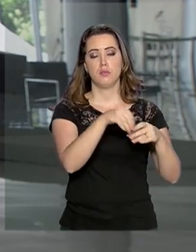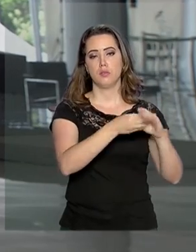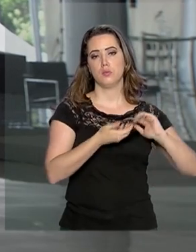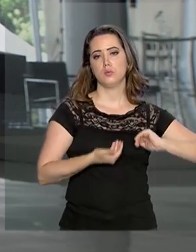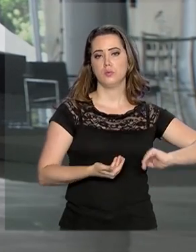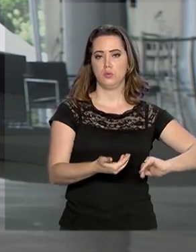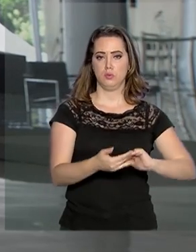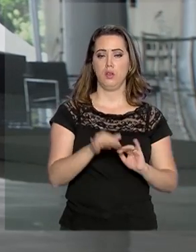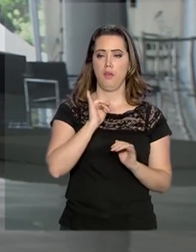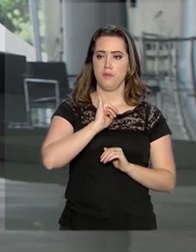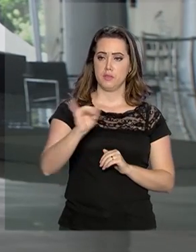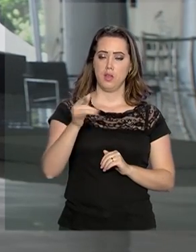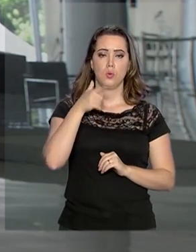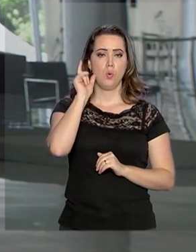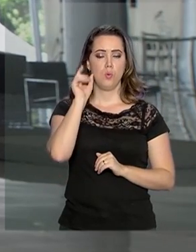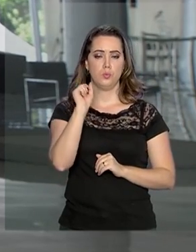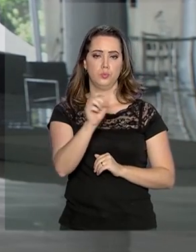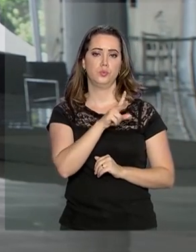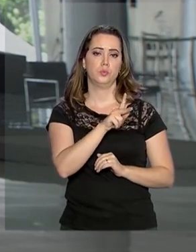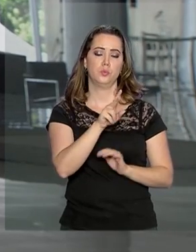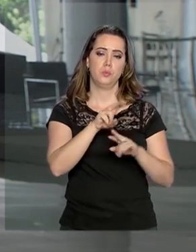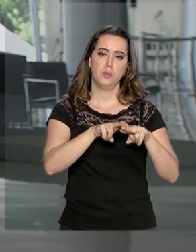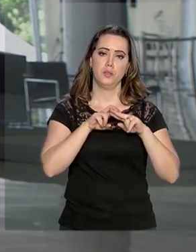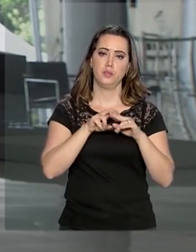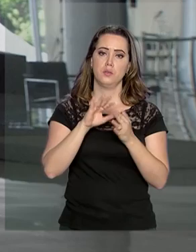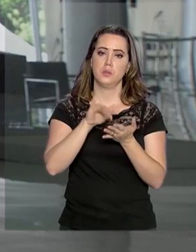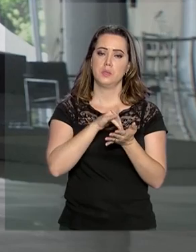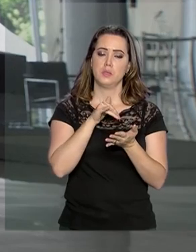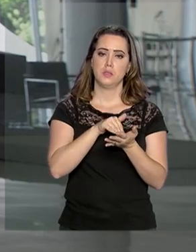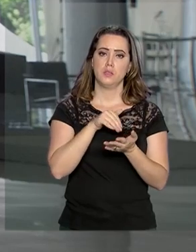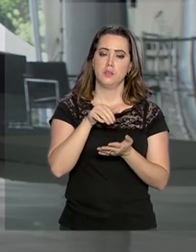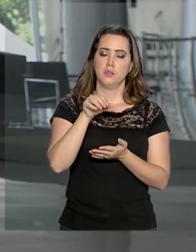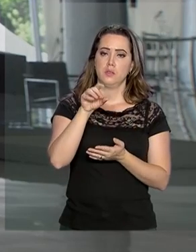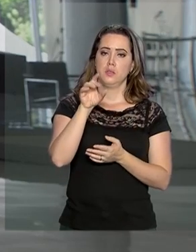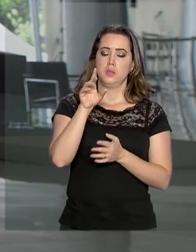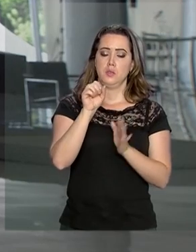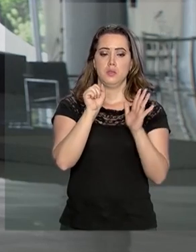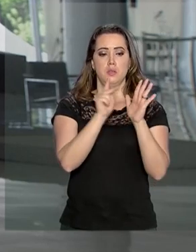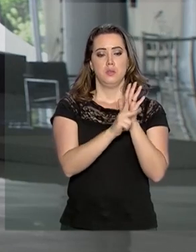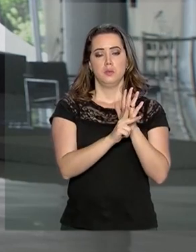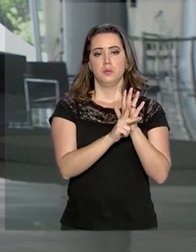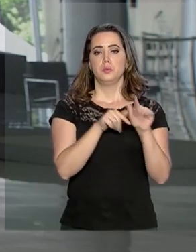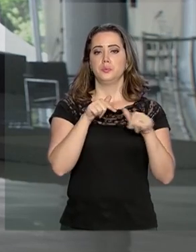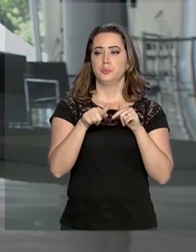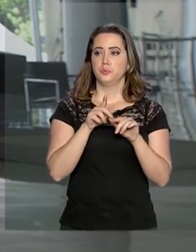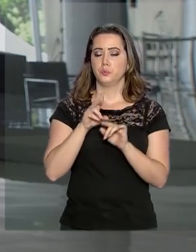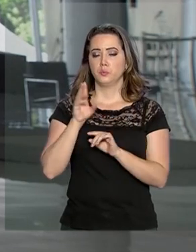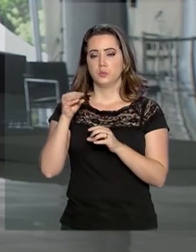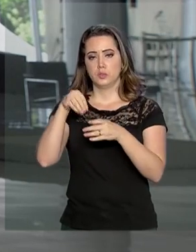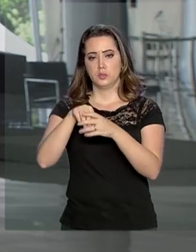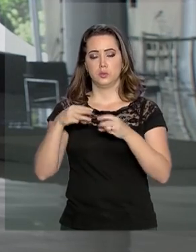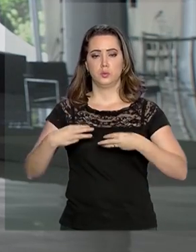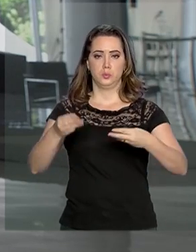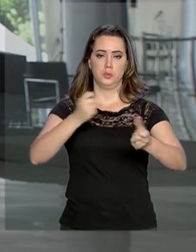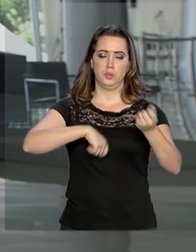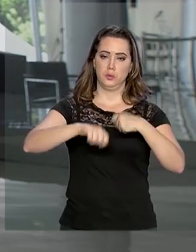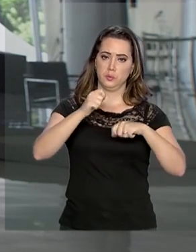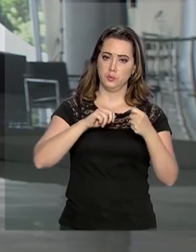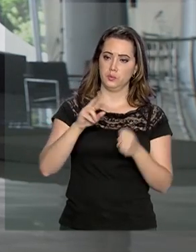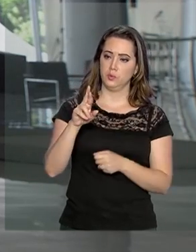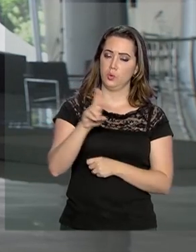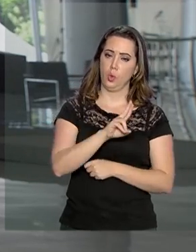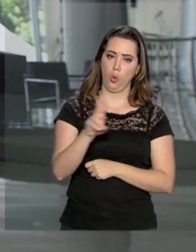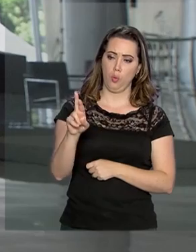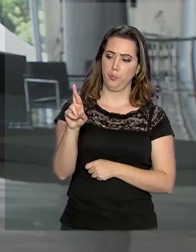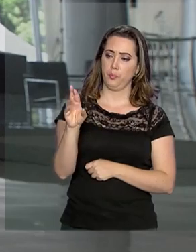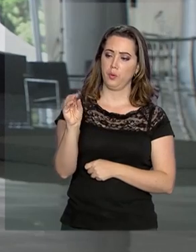Nacional como foi informado ontem pelo secretário especial de previdência e trabalho lá do Ministério da economia o secretário Rogério